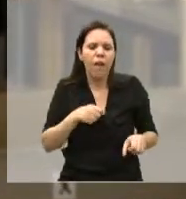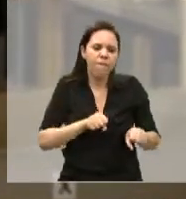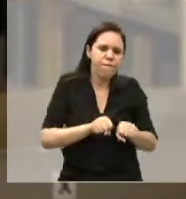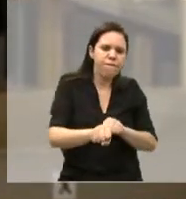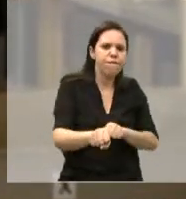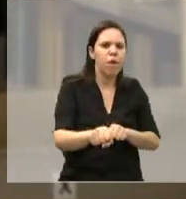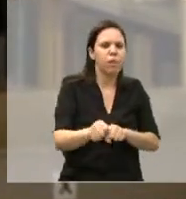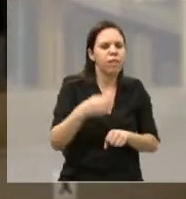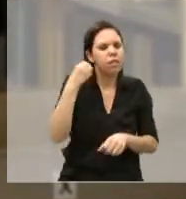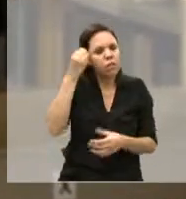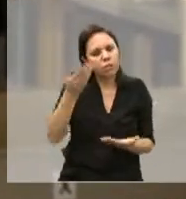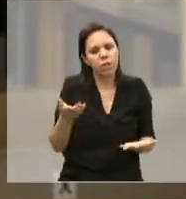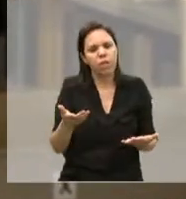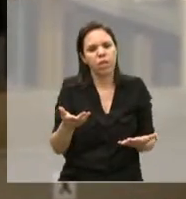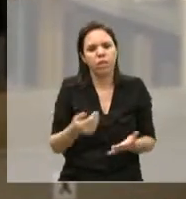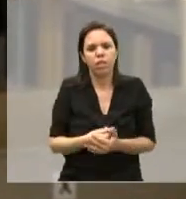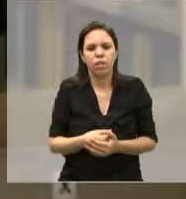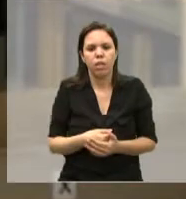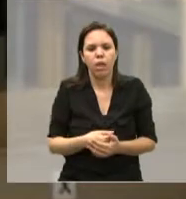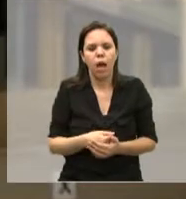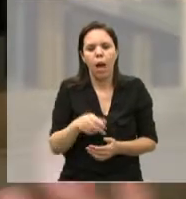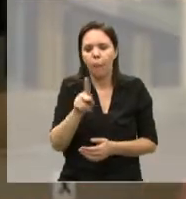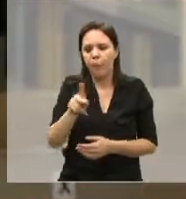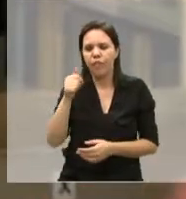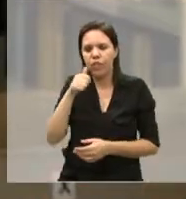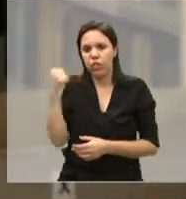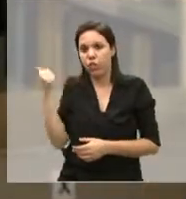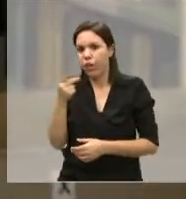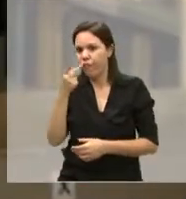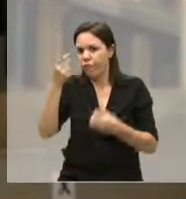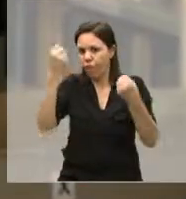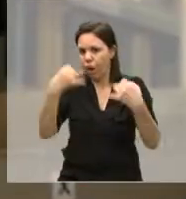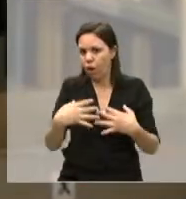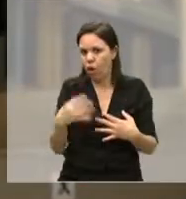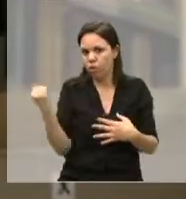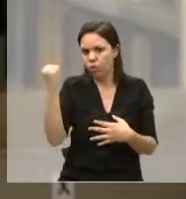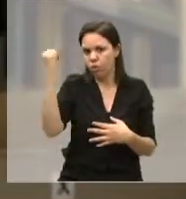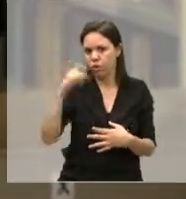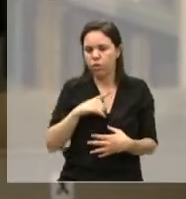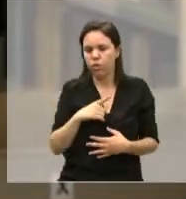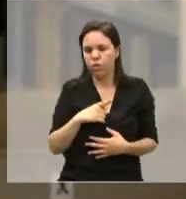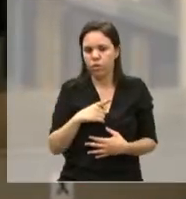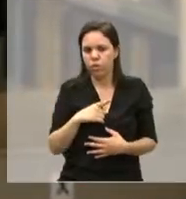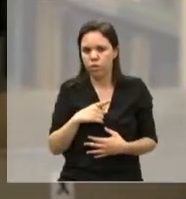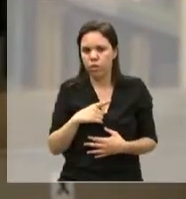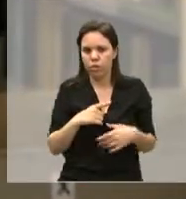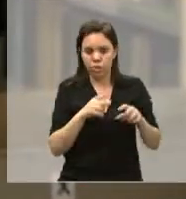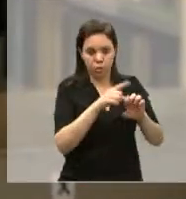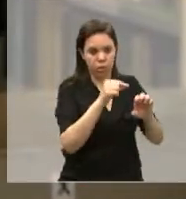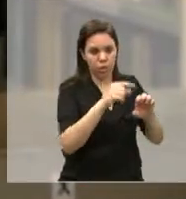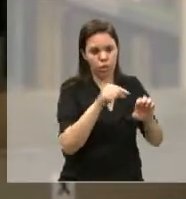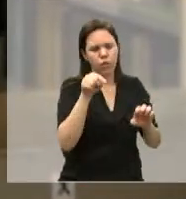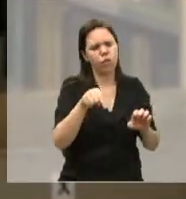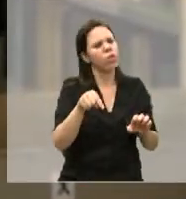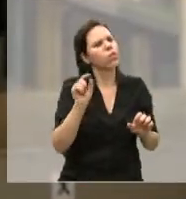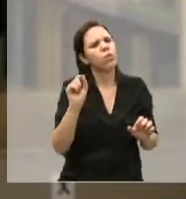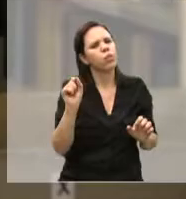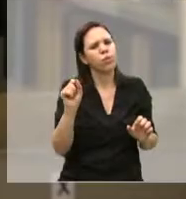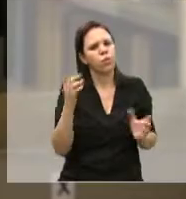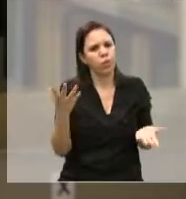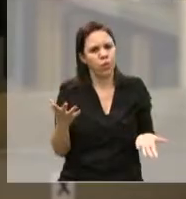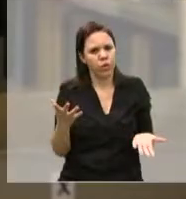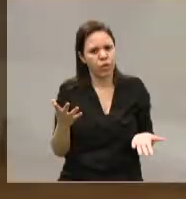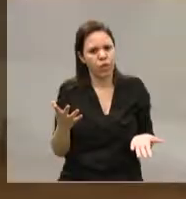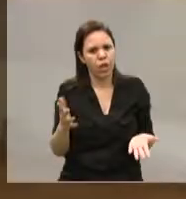formação. E um ponto que a professora falou muito importante, trazer esse lado acadêmico, ela tocou num ponto do empreendedorismo, né? O